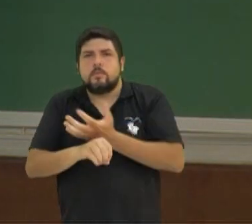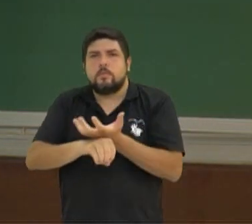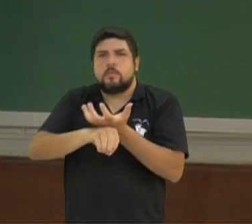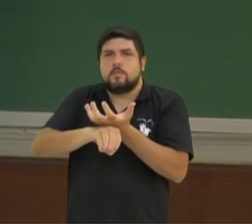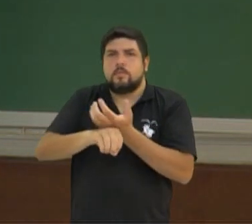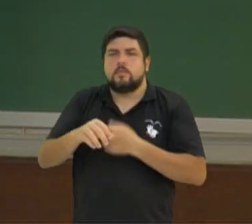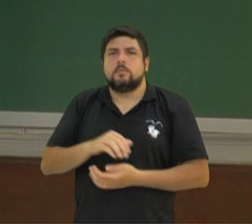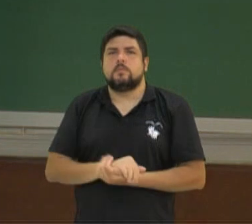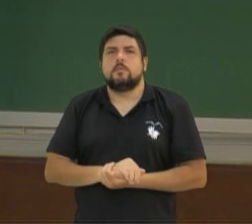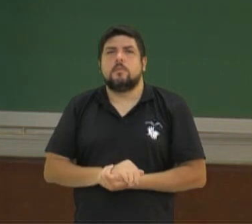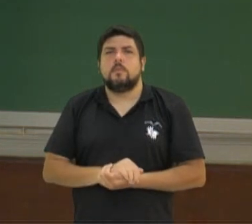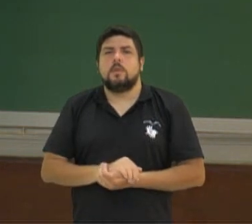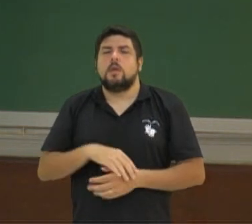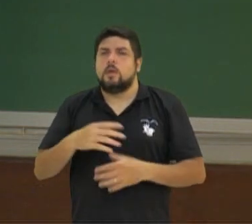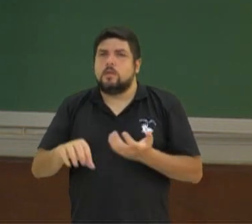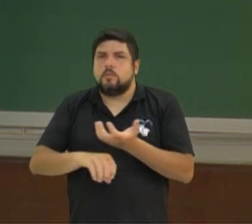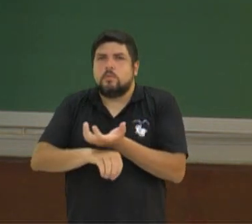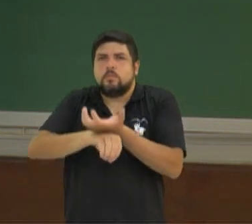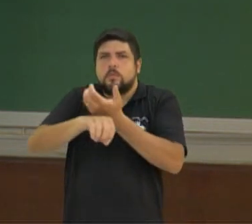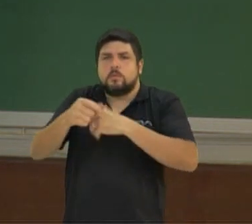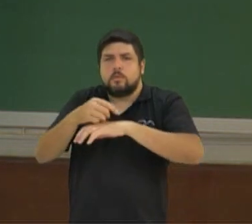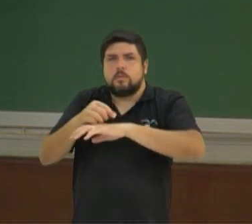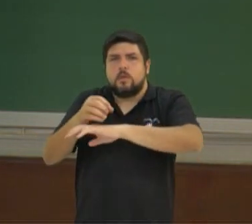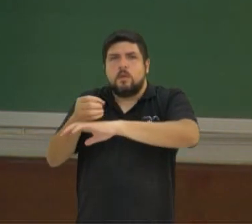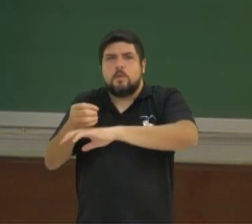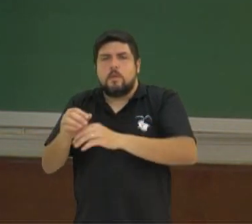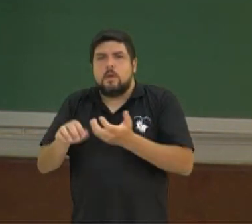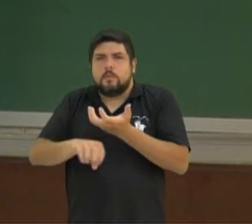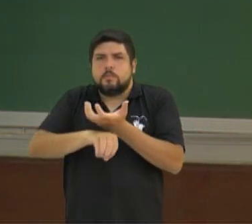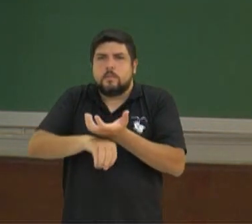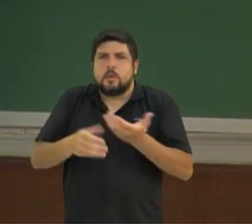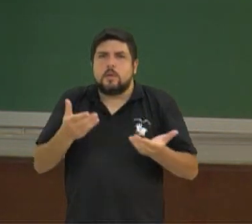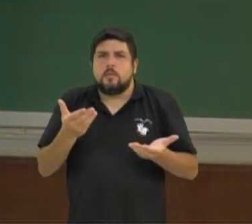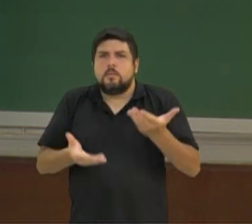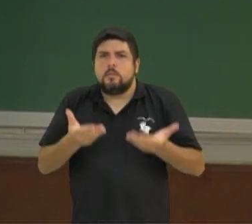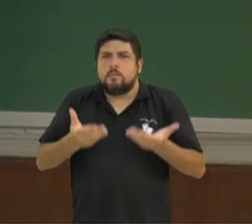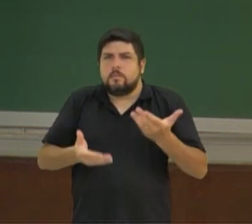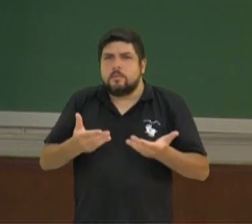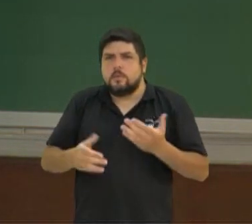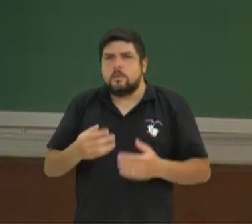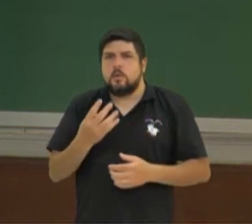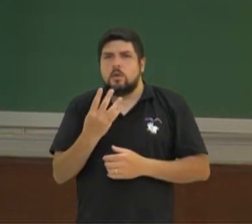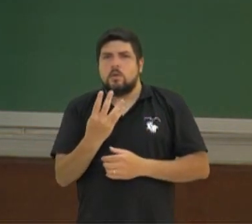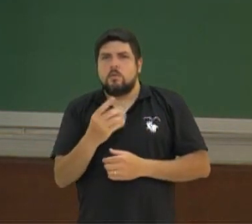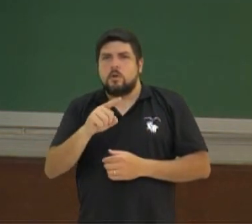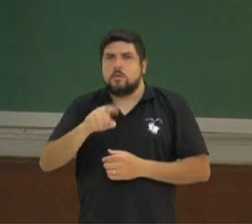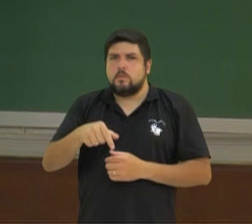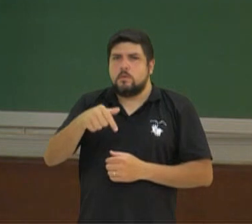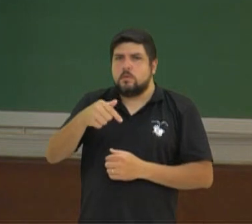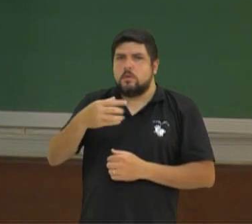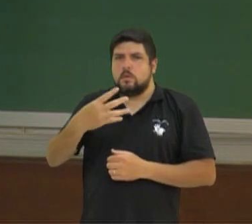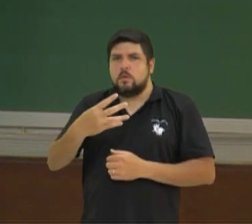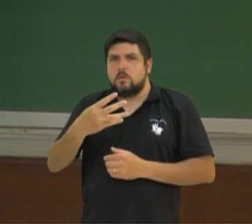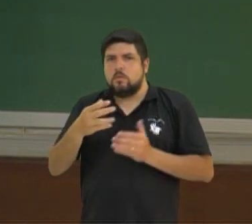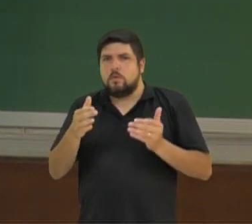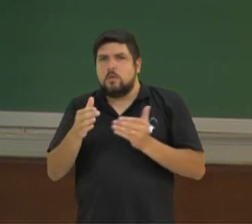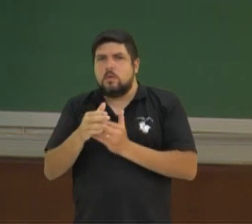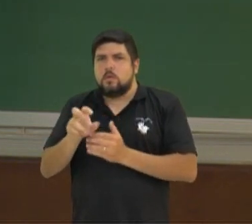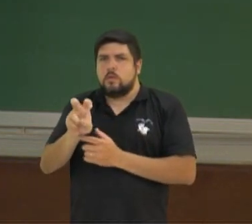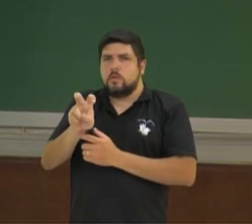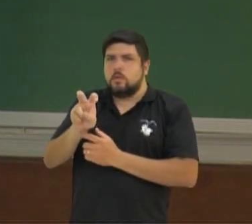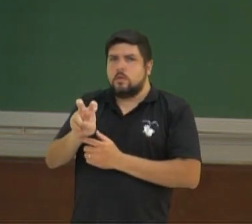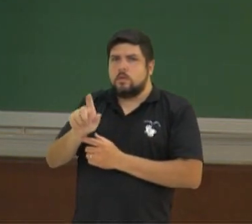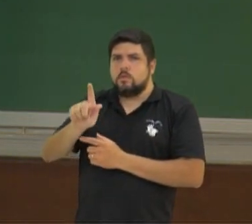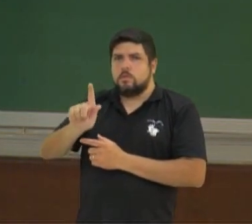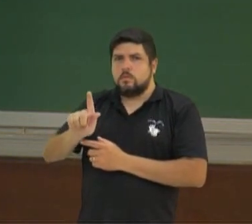do badminton, né, então, nós temos a peteca que pesa entre 4,74 e 5,5 gramas. Então, é um